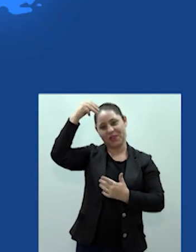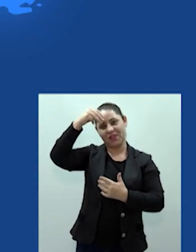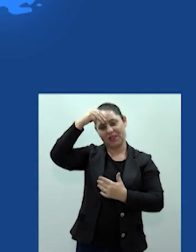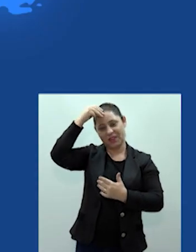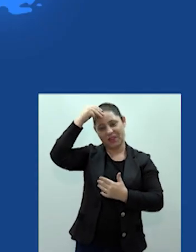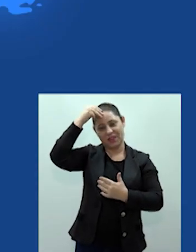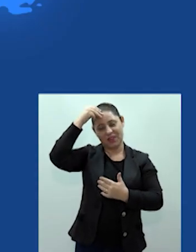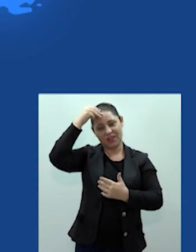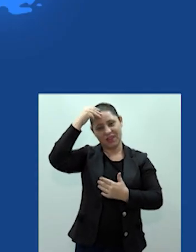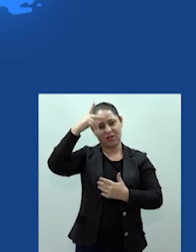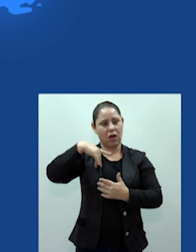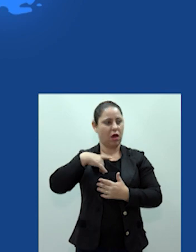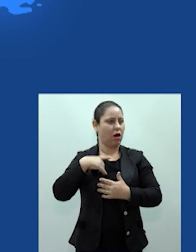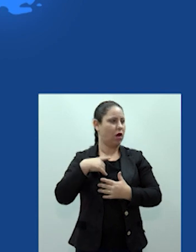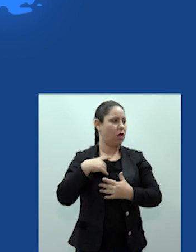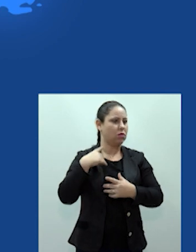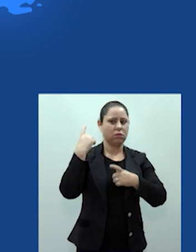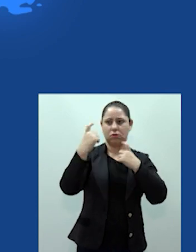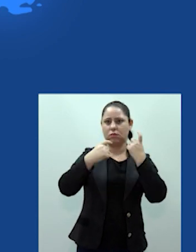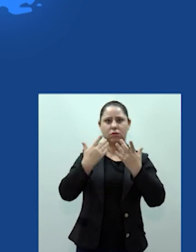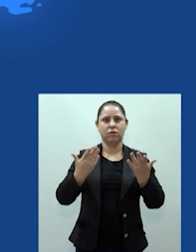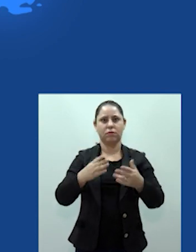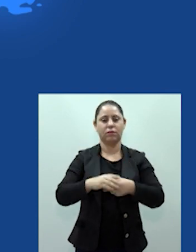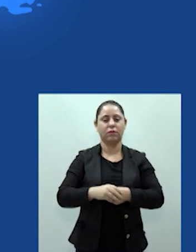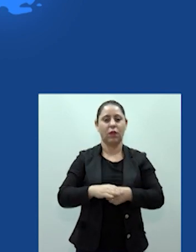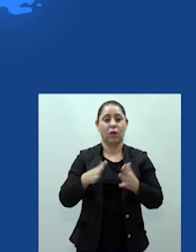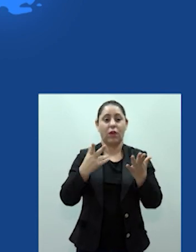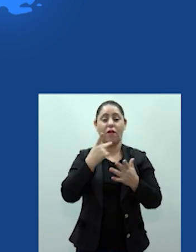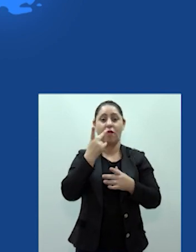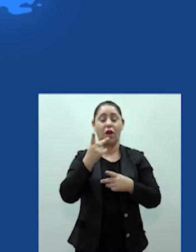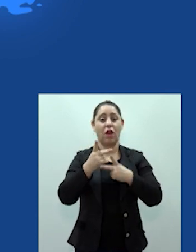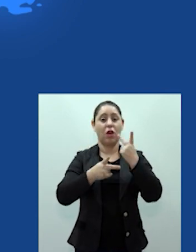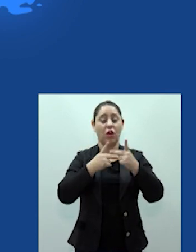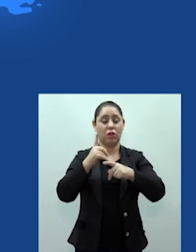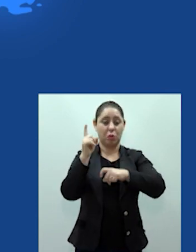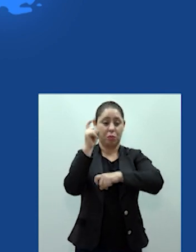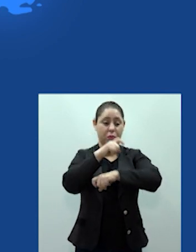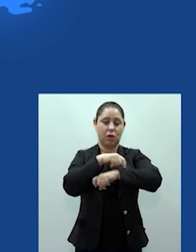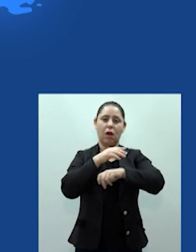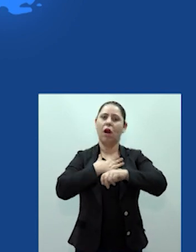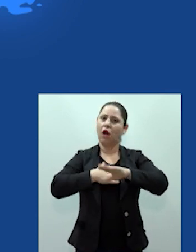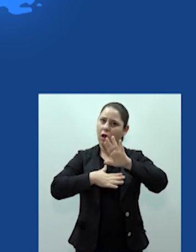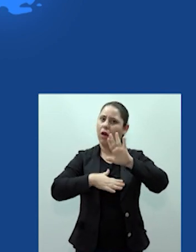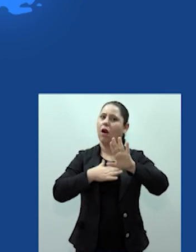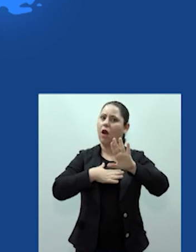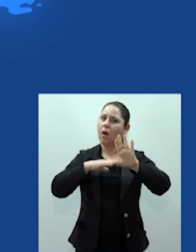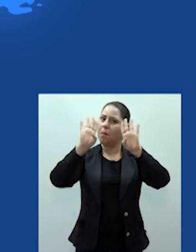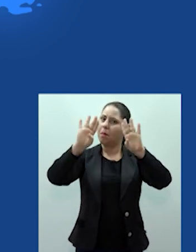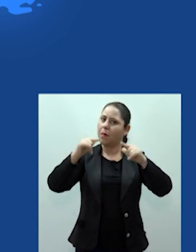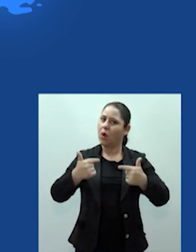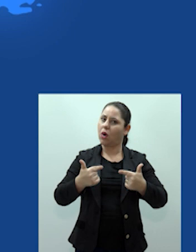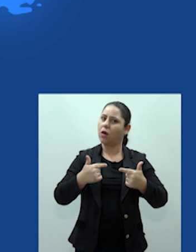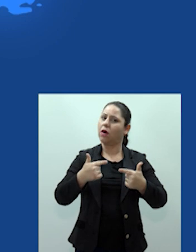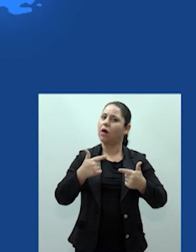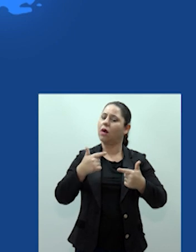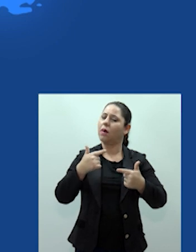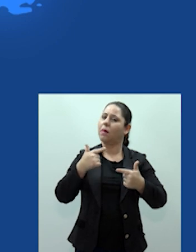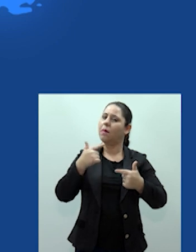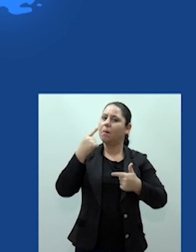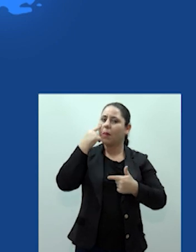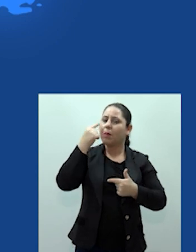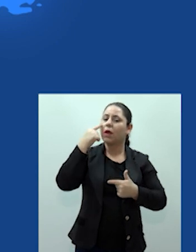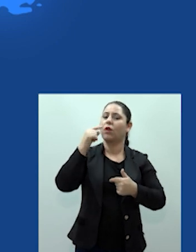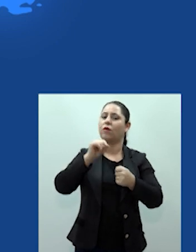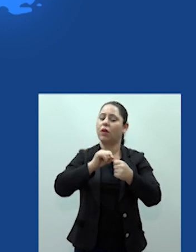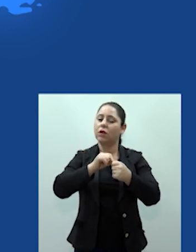minha madrinha, que é a Jane Buffon, ficava super preocupada. Aí quando eu falei que ia pintar em escorpião, ela falou, calma, deixa eu falar com biólogos, deixa eu ver se